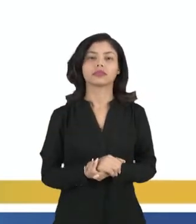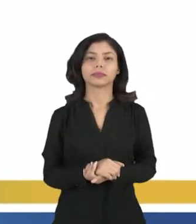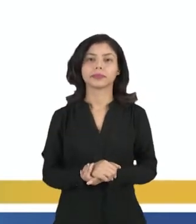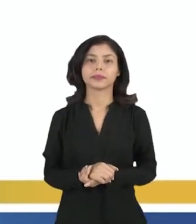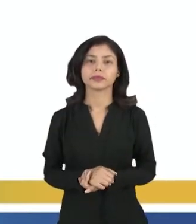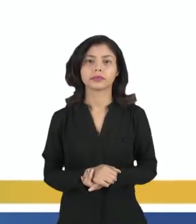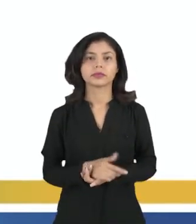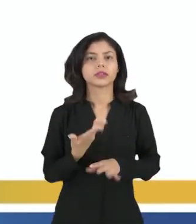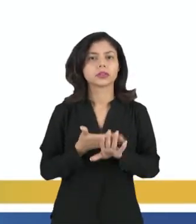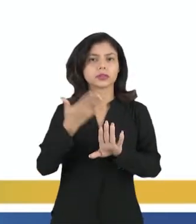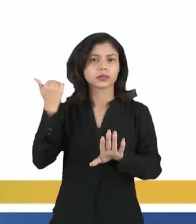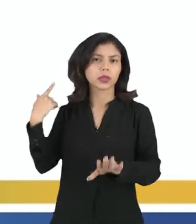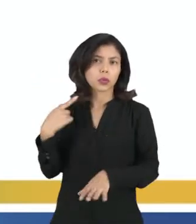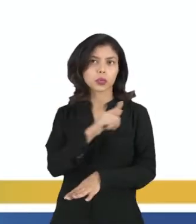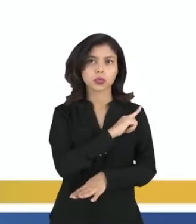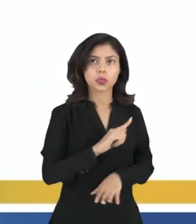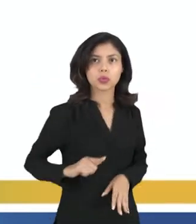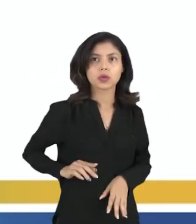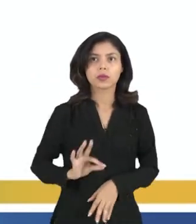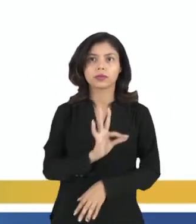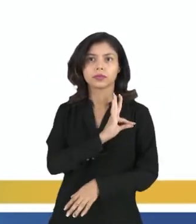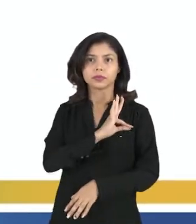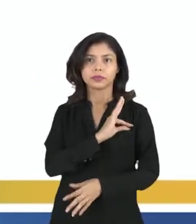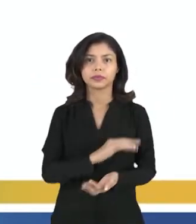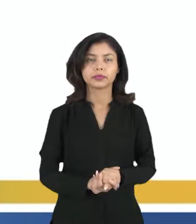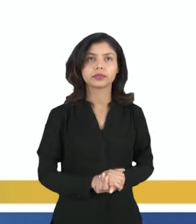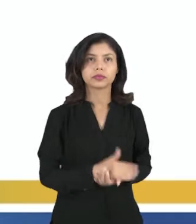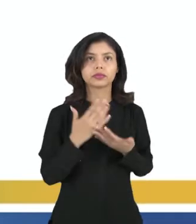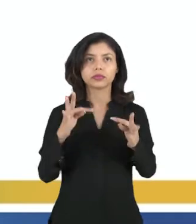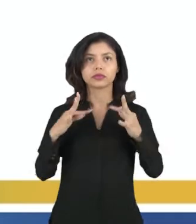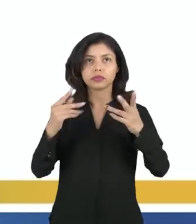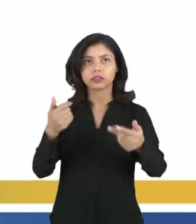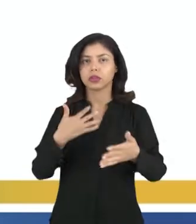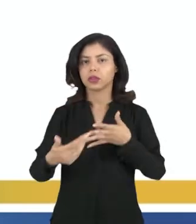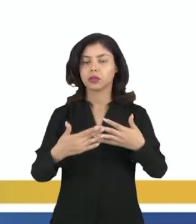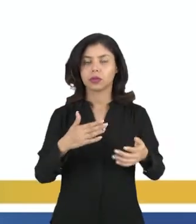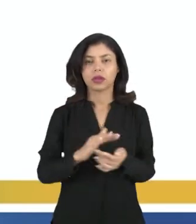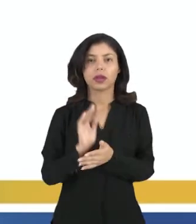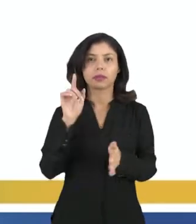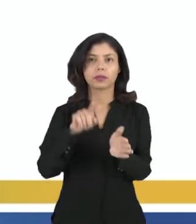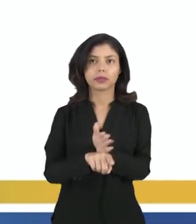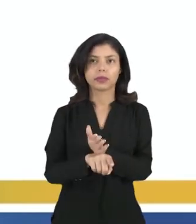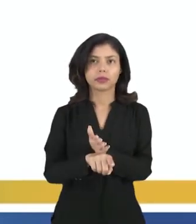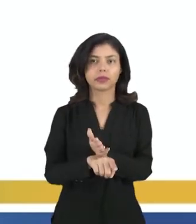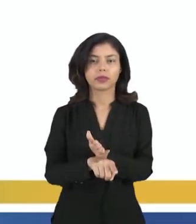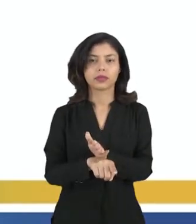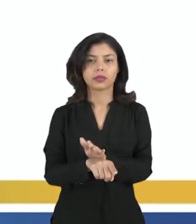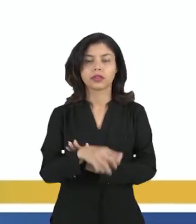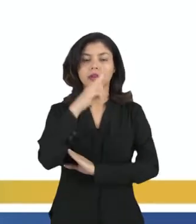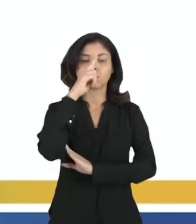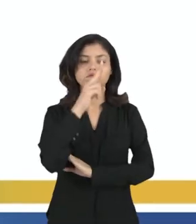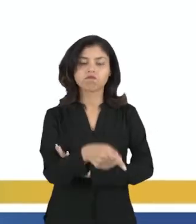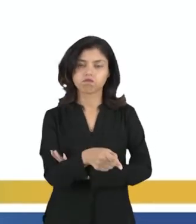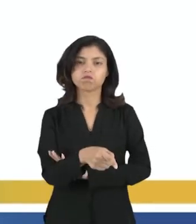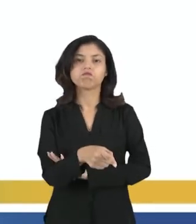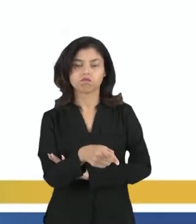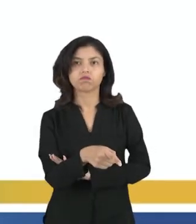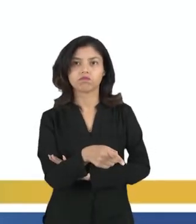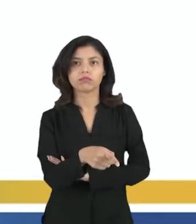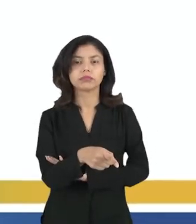devido à época dos governos militares, em que todo e qualquer questionamento à ordem